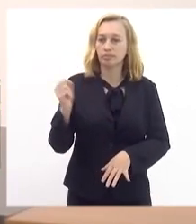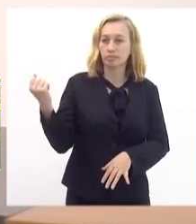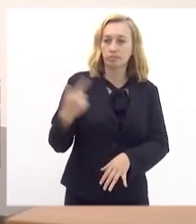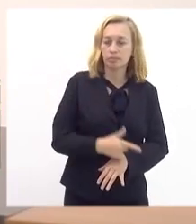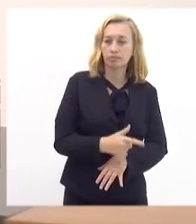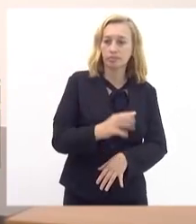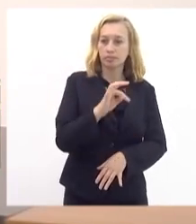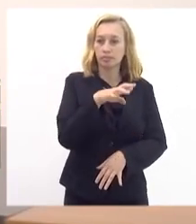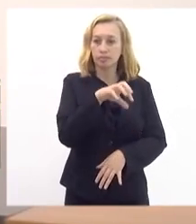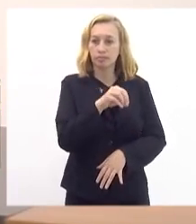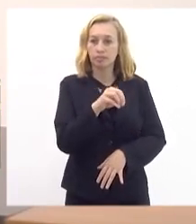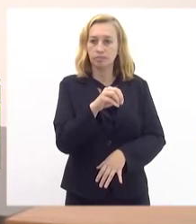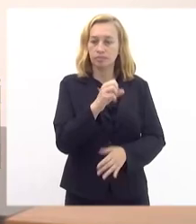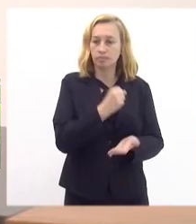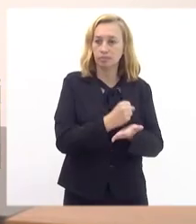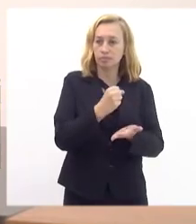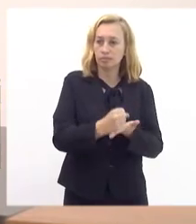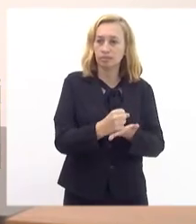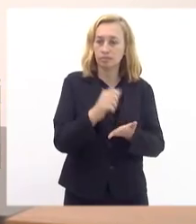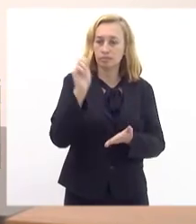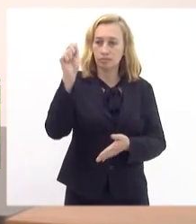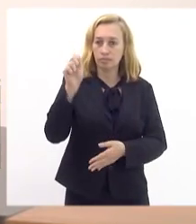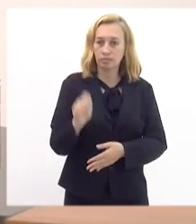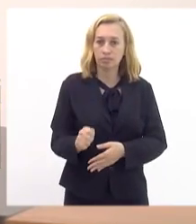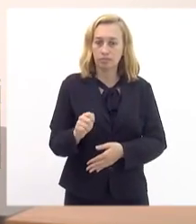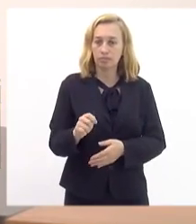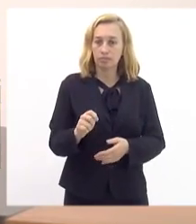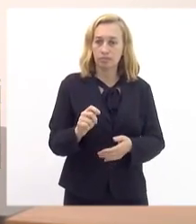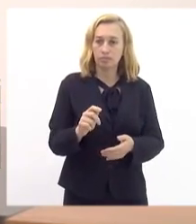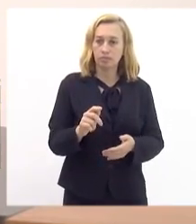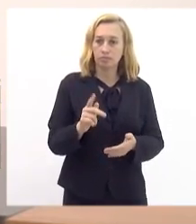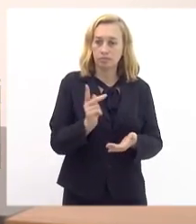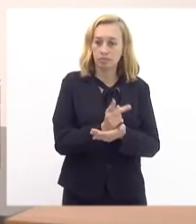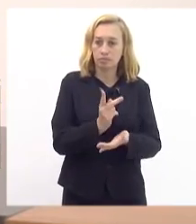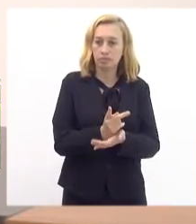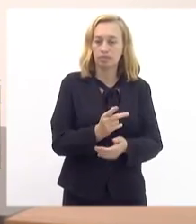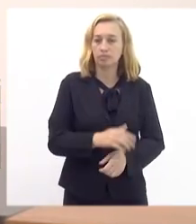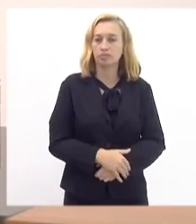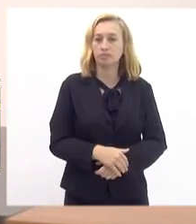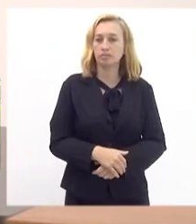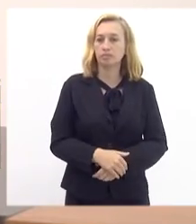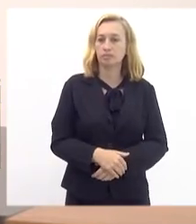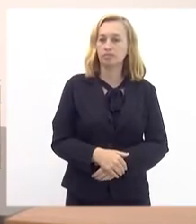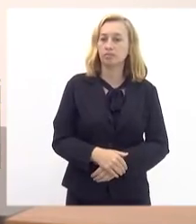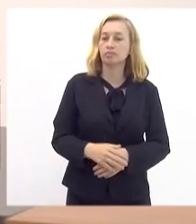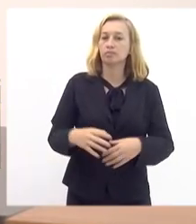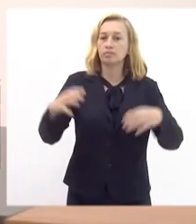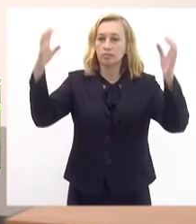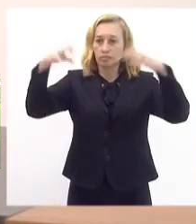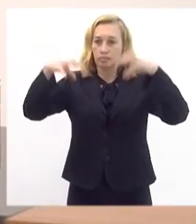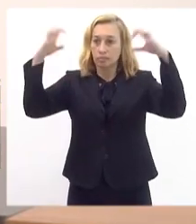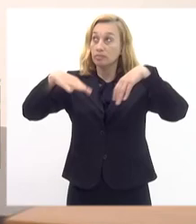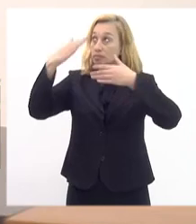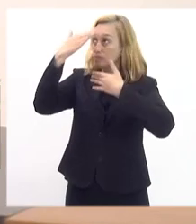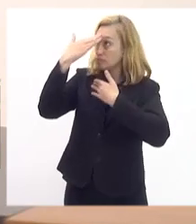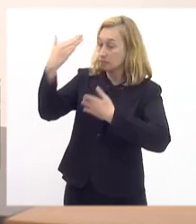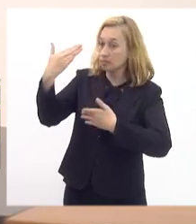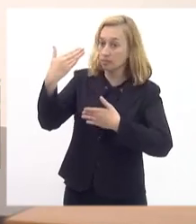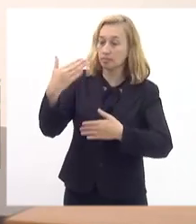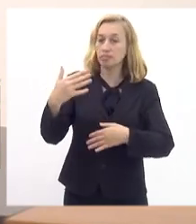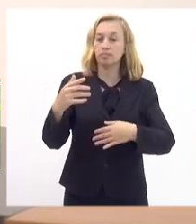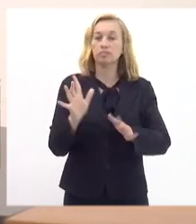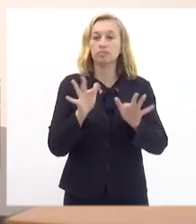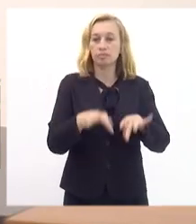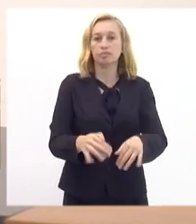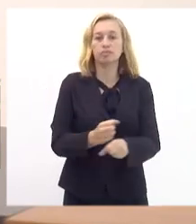termelétricas contratadas em leilões regulares Graças às chuvas abundantes abundantes